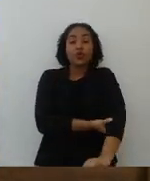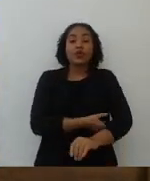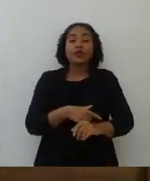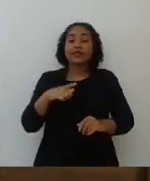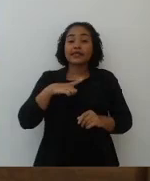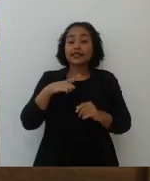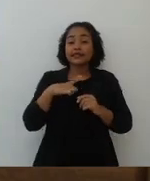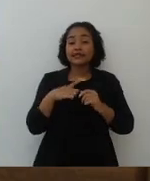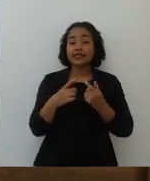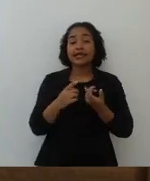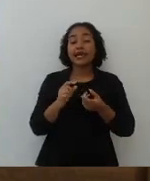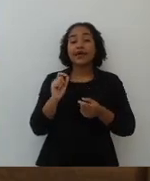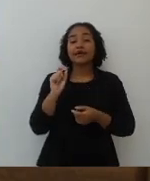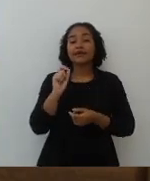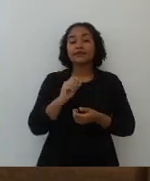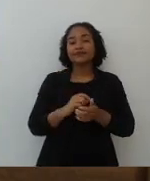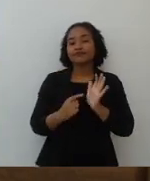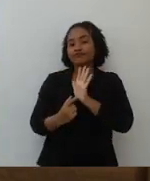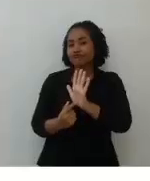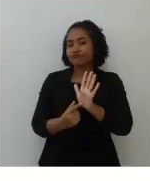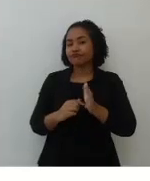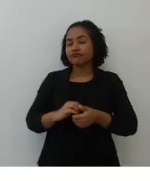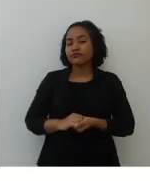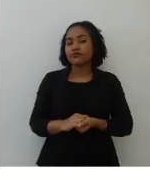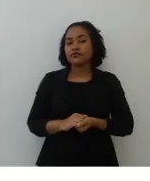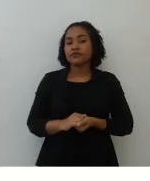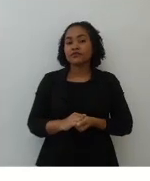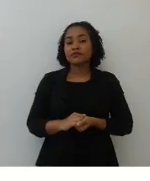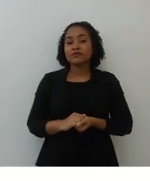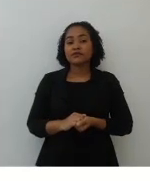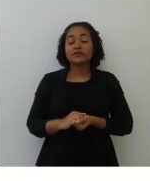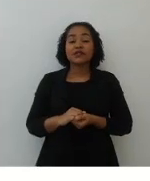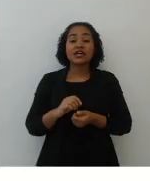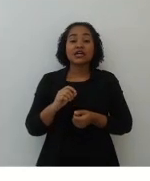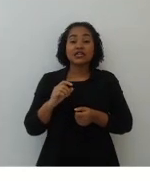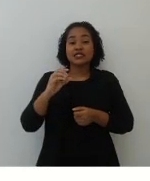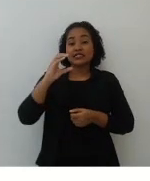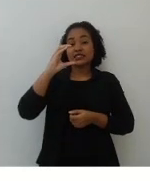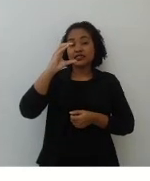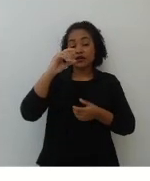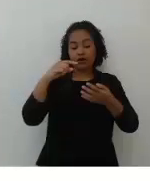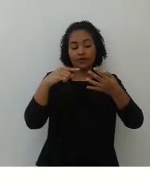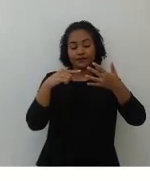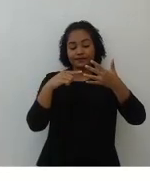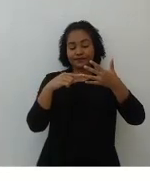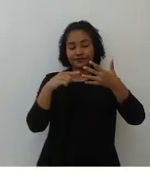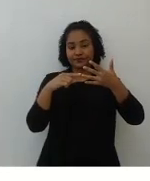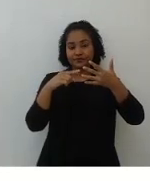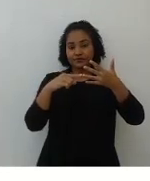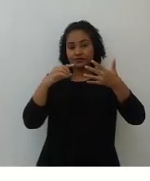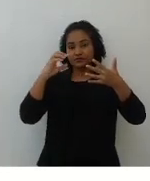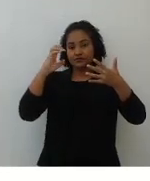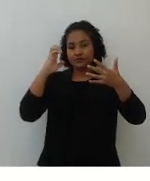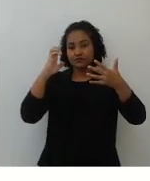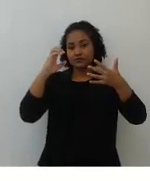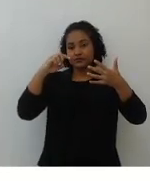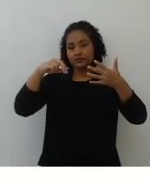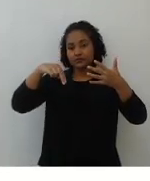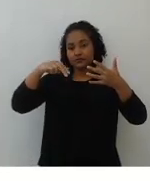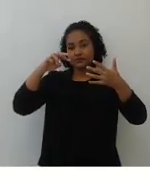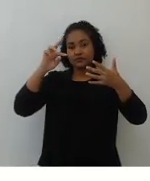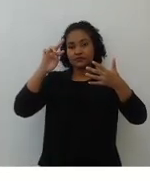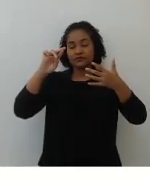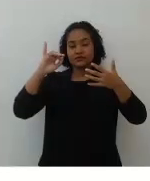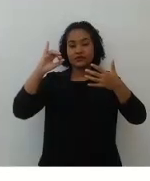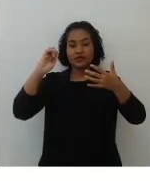de organela, dá uma olhadinha no slide, são os centríolos. Enquanto os peroxissomos atuam como detox, os centríolos